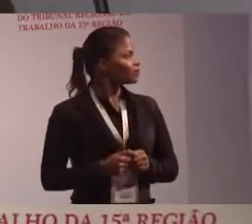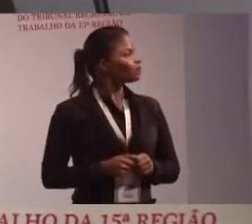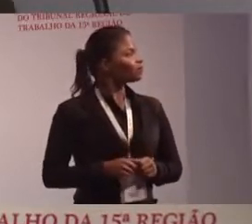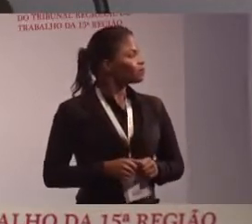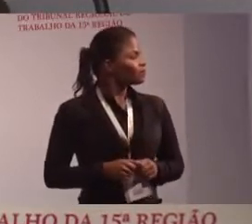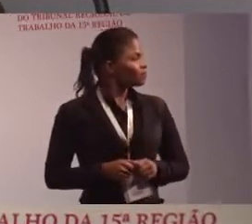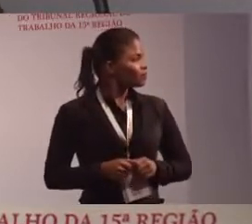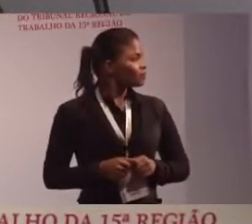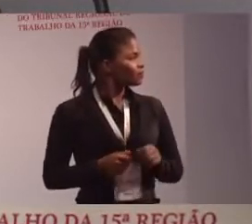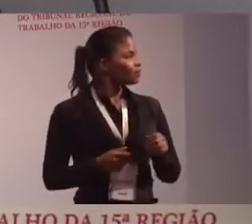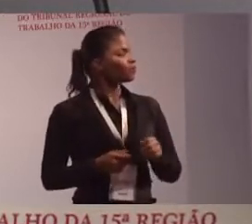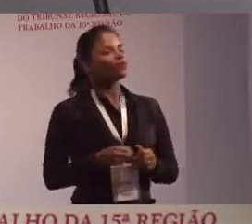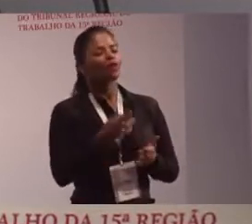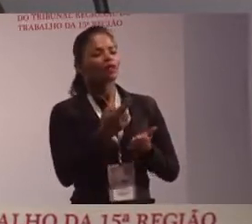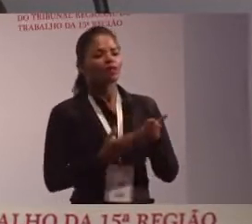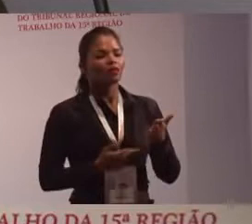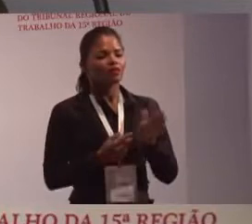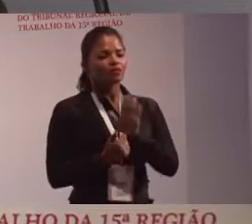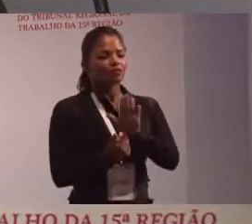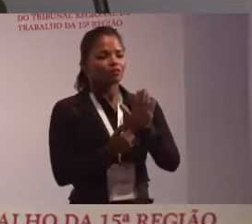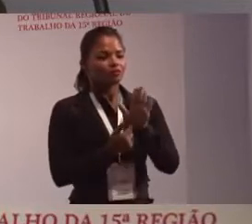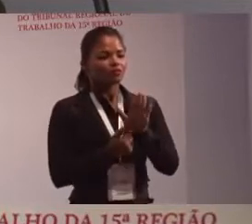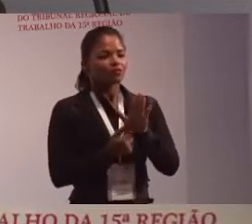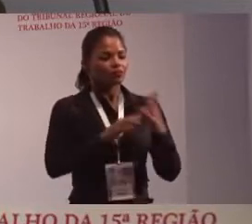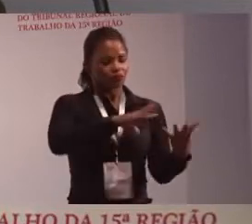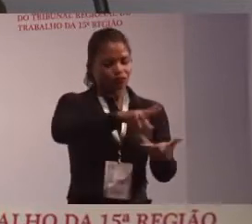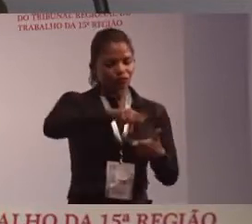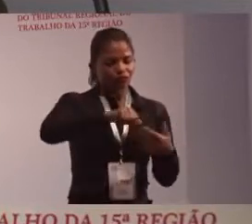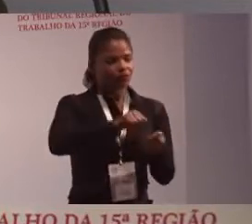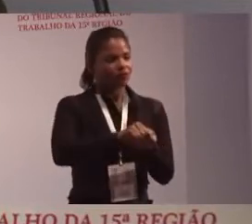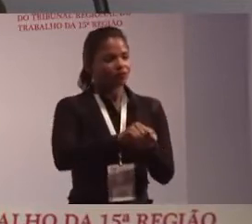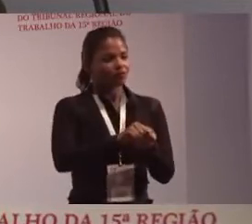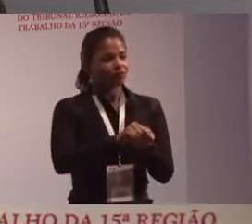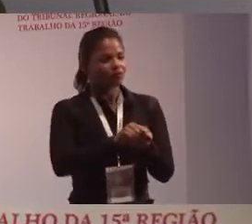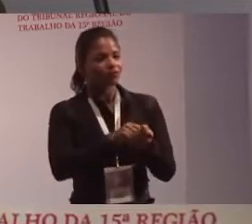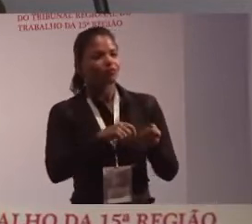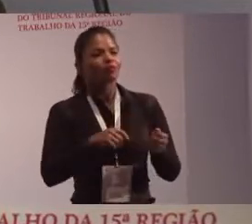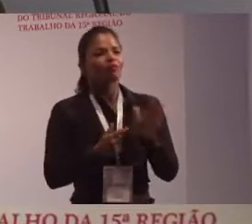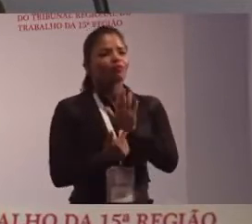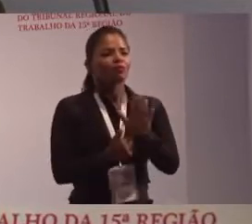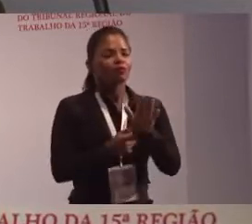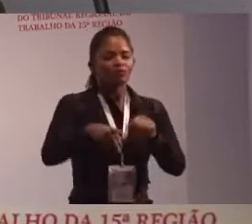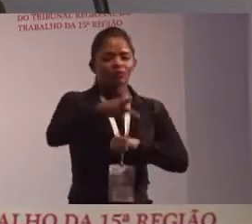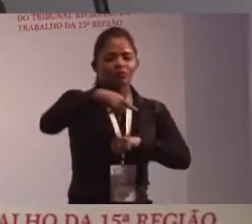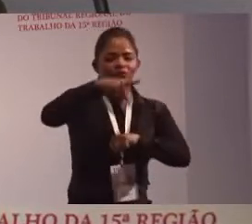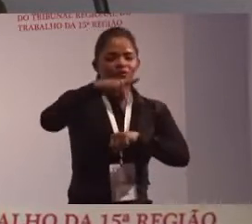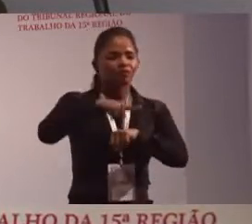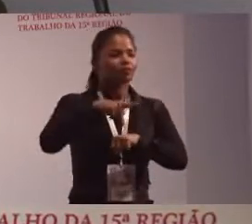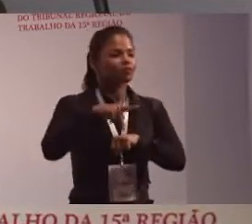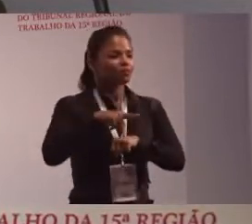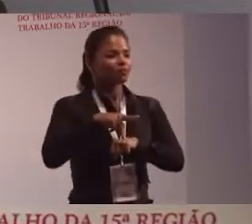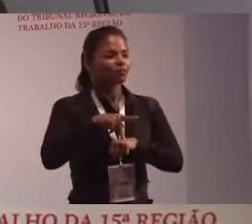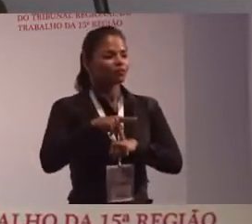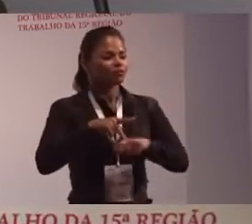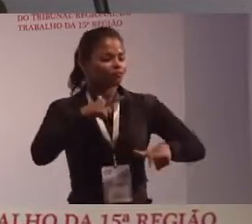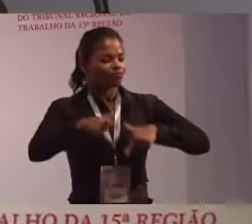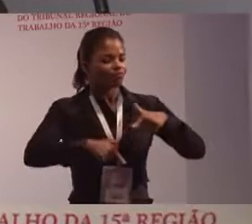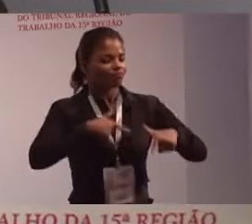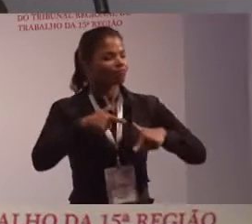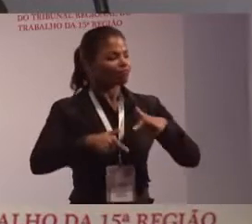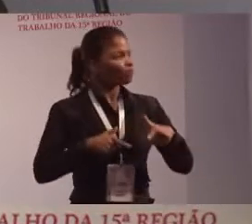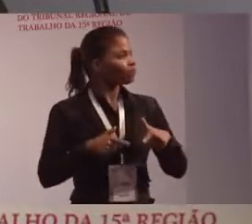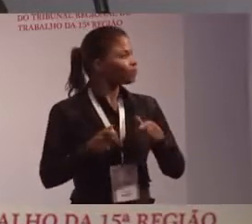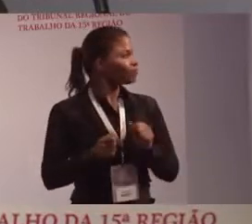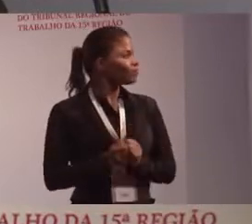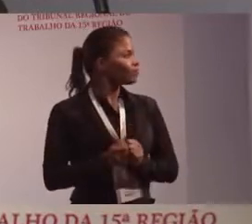relatório. Né, esse relatório do Fórum Econômico Mundial, ele trata mais sobre a perspectiva dos países em relação ao emprego. Né,